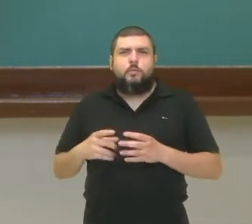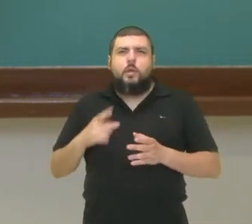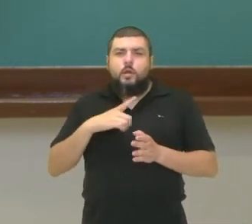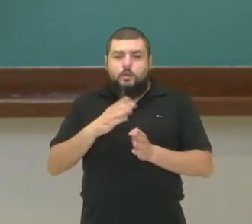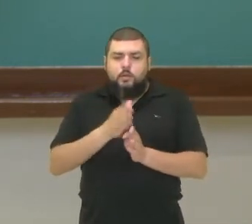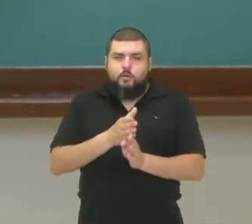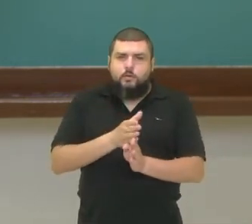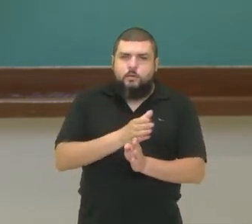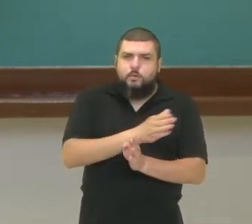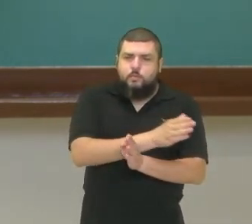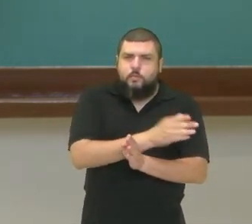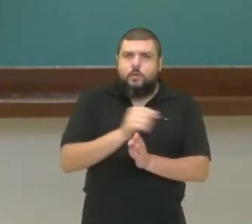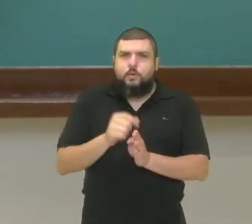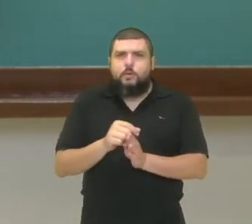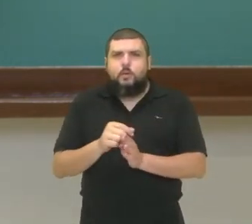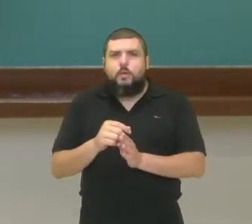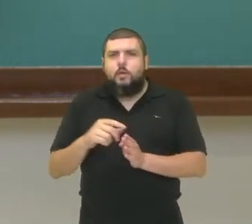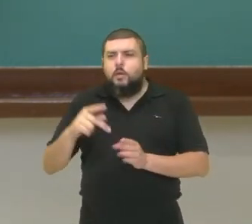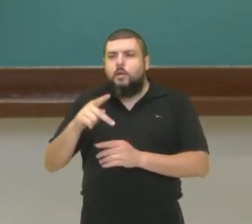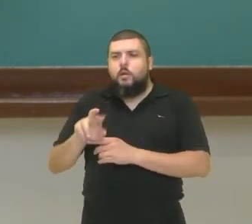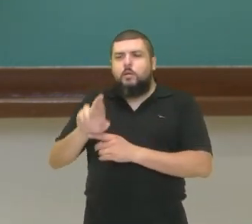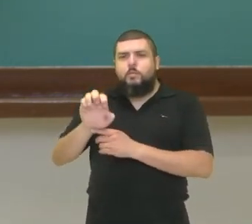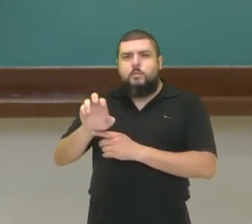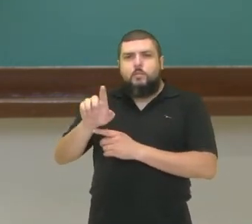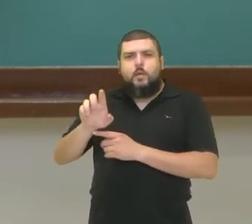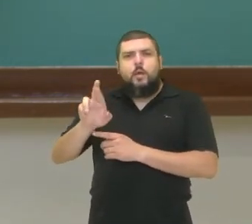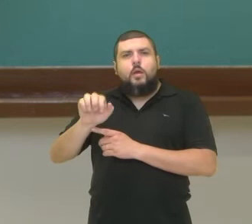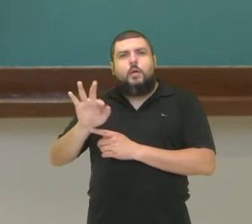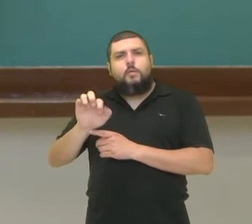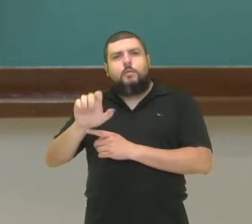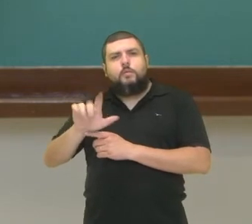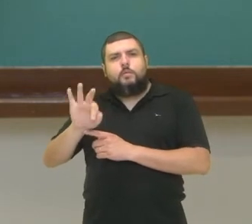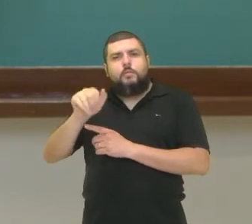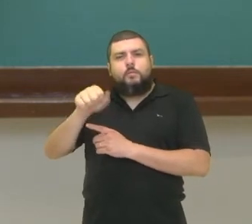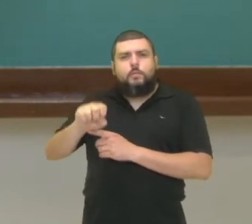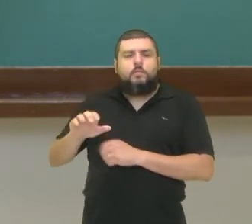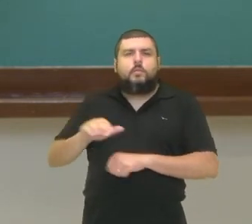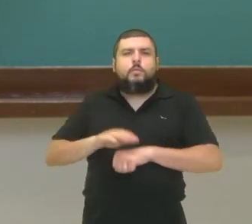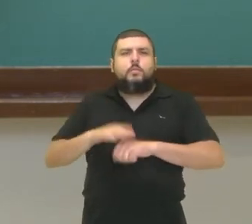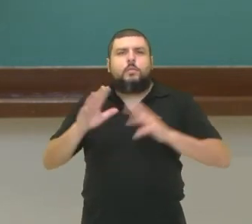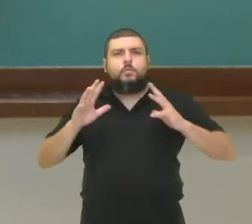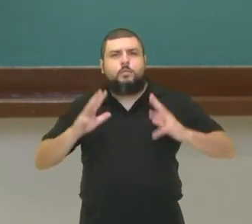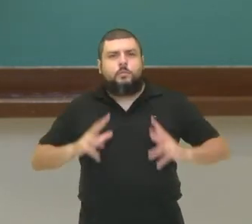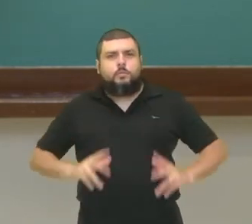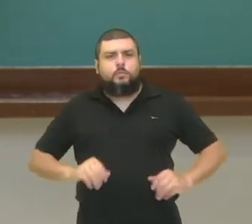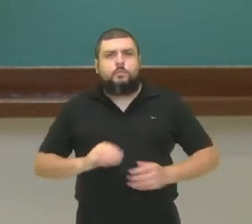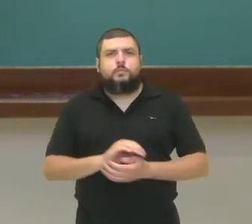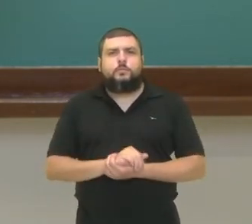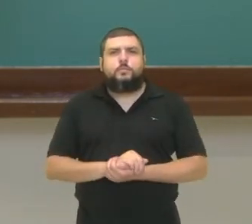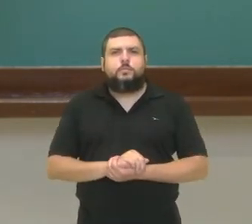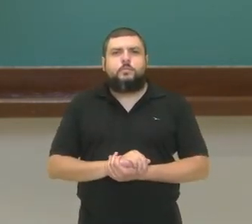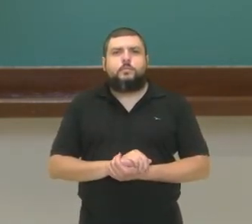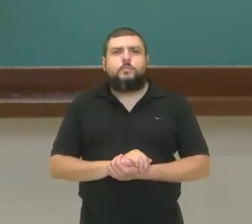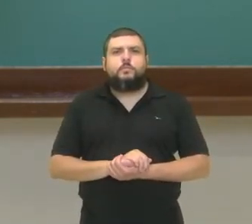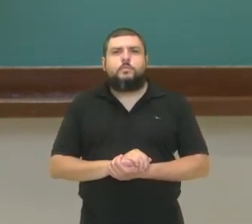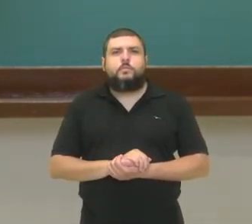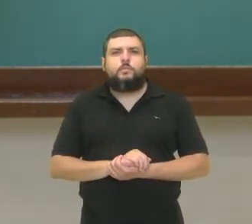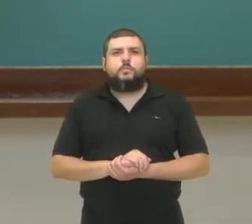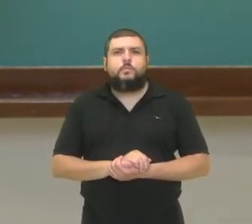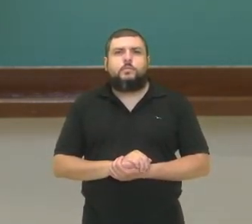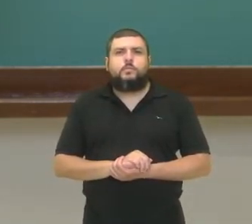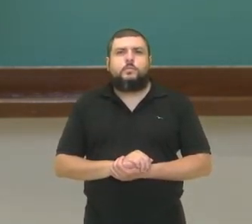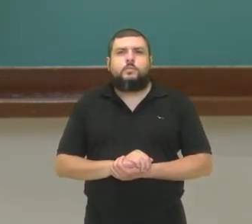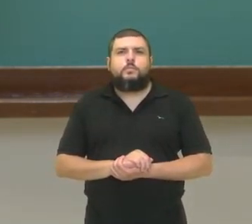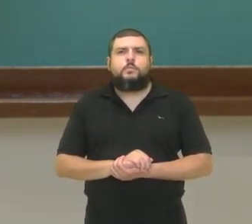ao ver dos pré-rafaelitas, era mais pura. Então, eles decidiram se chamar pré-rafaelitas, ok? Fecha parênteses.